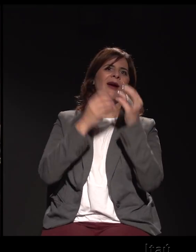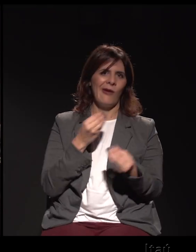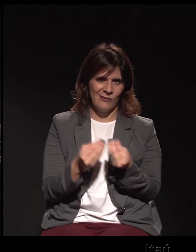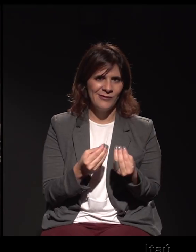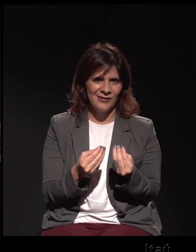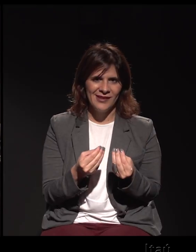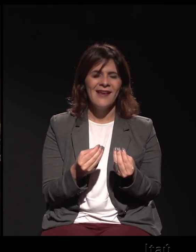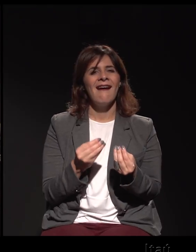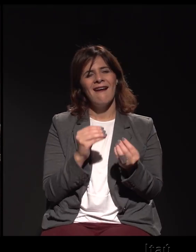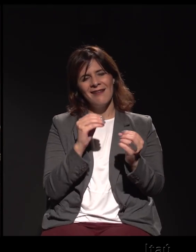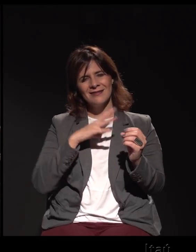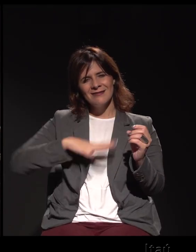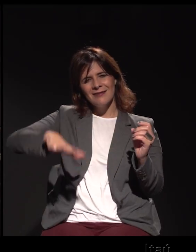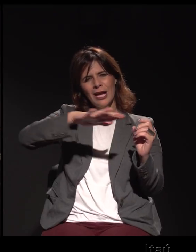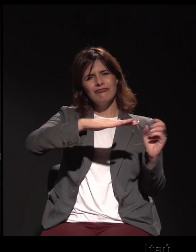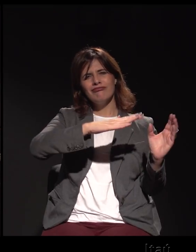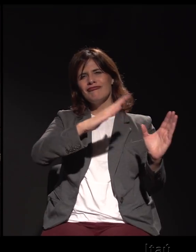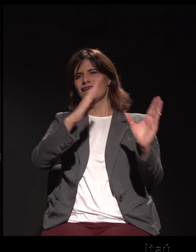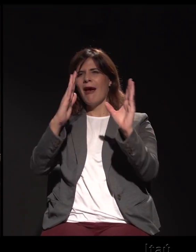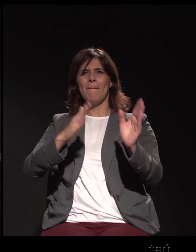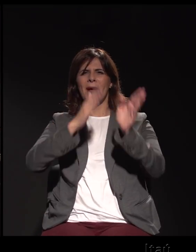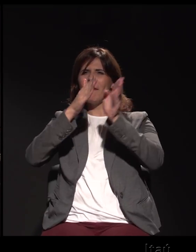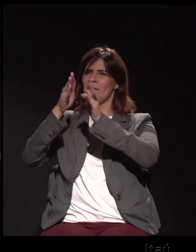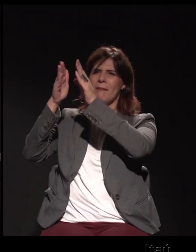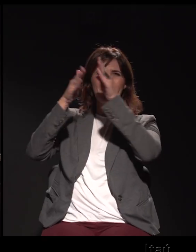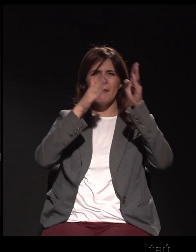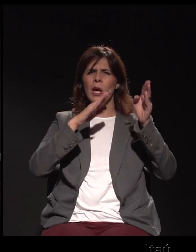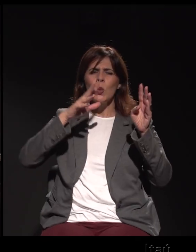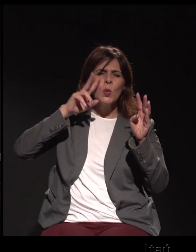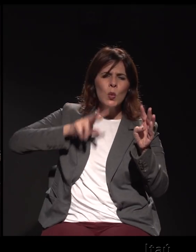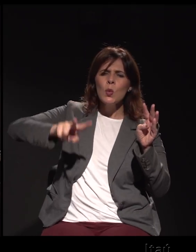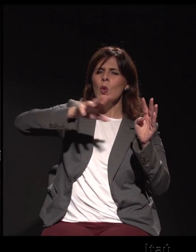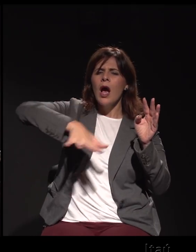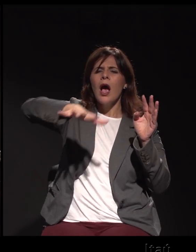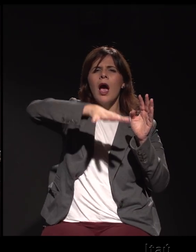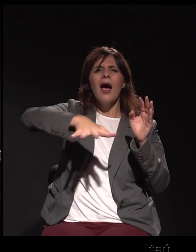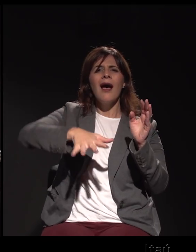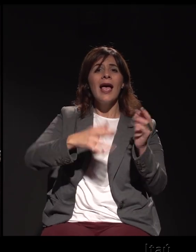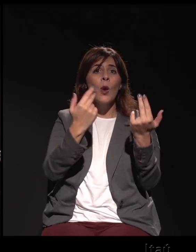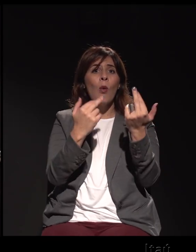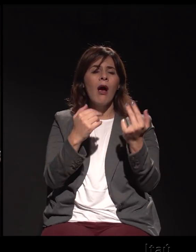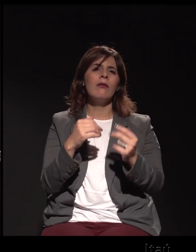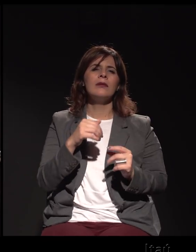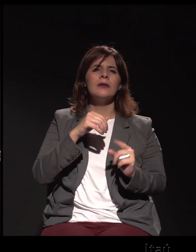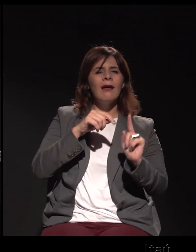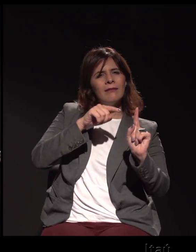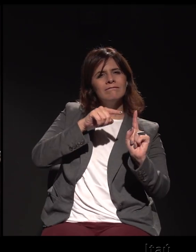É olhar esses prédios e essas paisagens todas como se fosse um gráfico